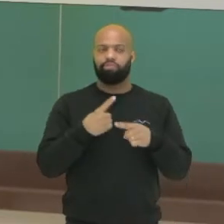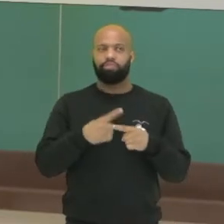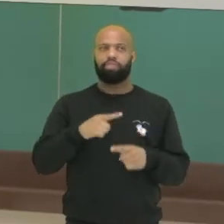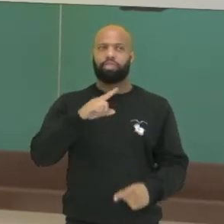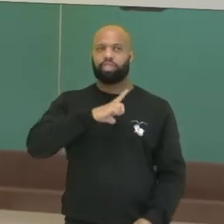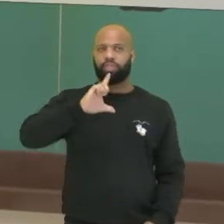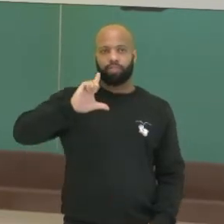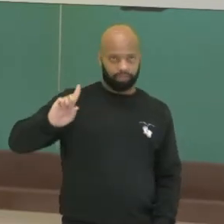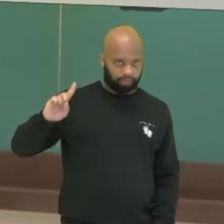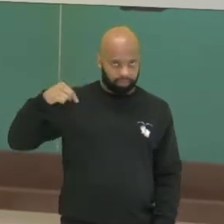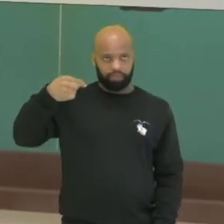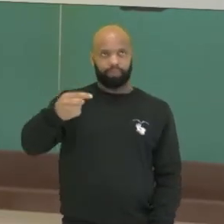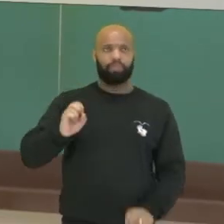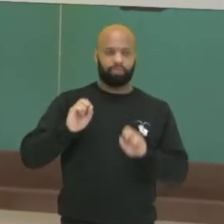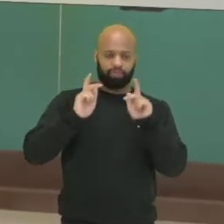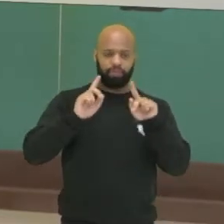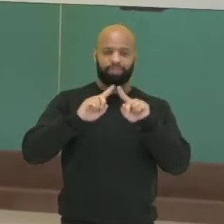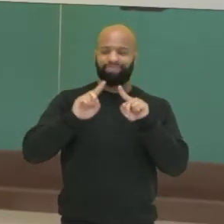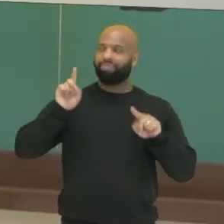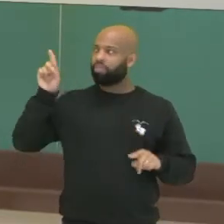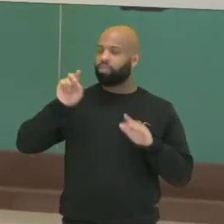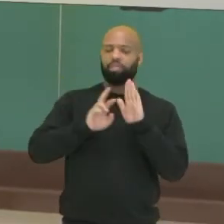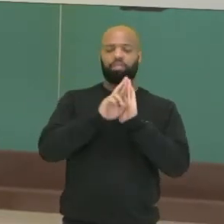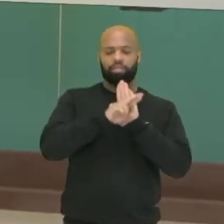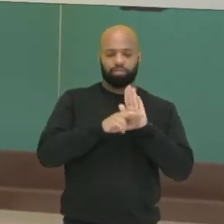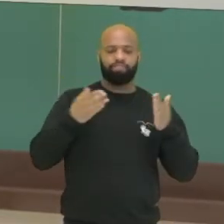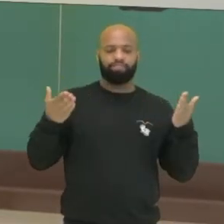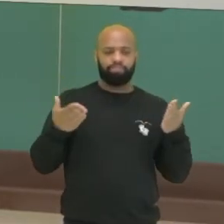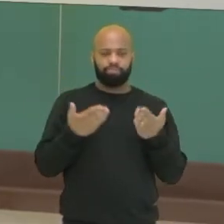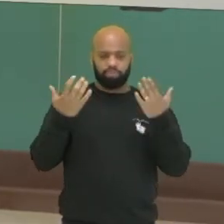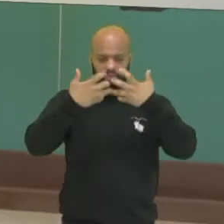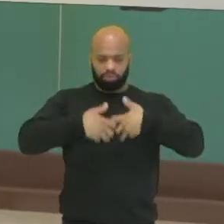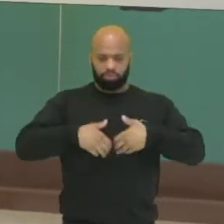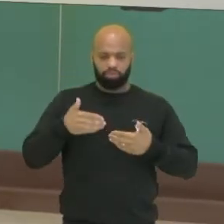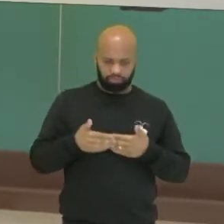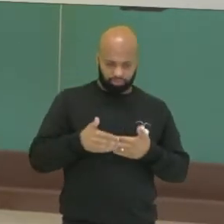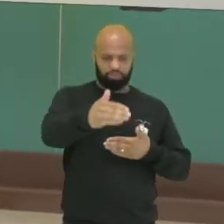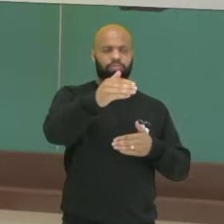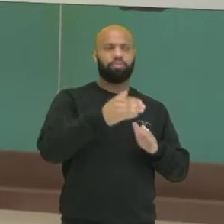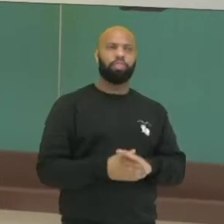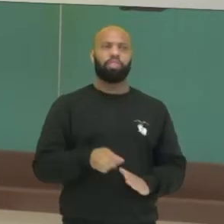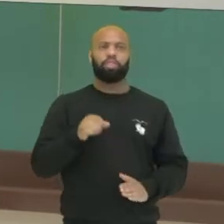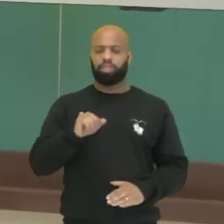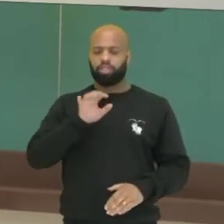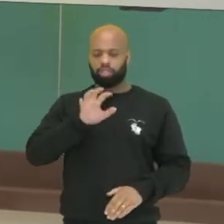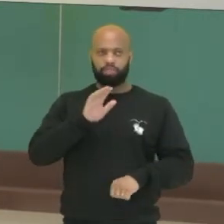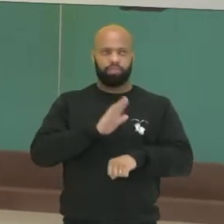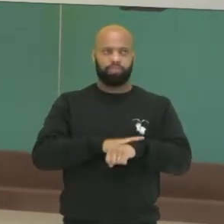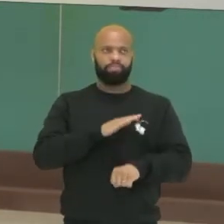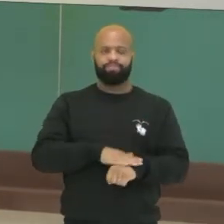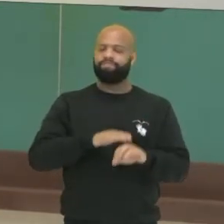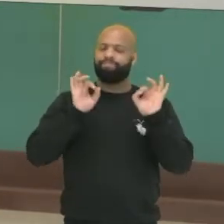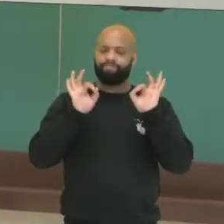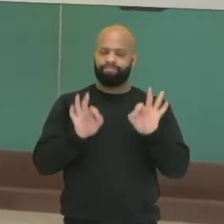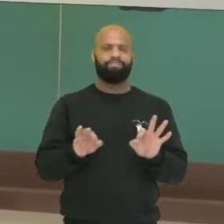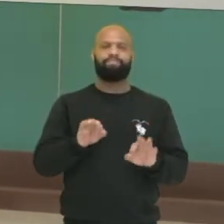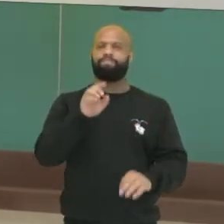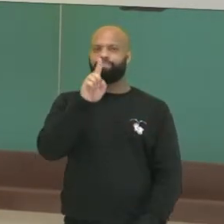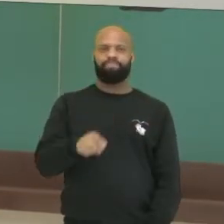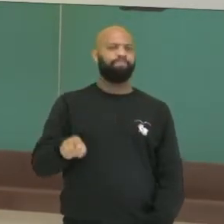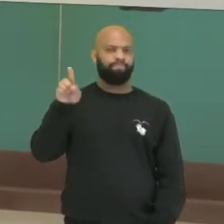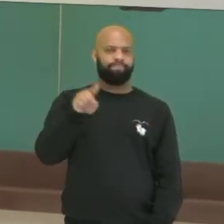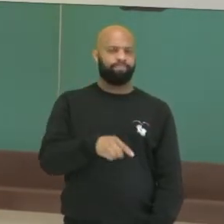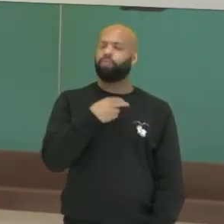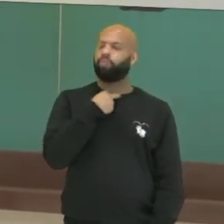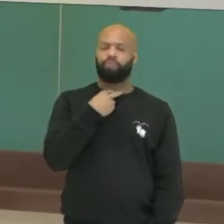bem depois. Mas essa resolução hoje ela está em vigor e está funcionando. Se fosse esse momento, com toda certeza a propaganda nem